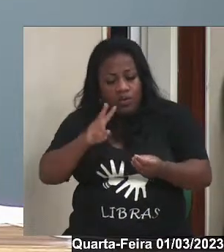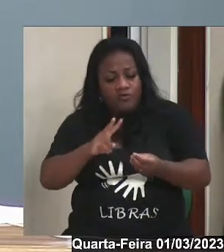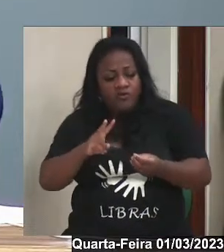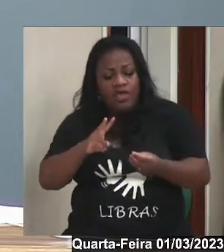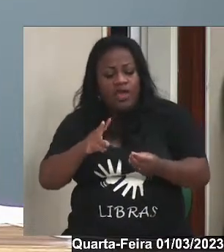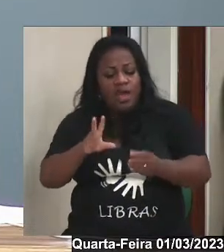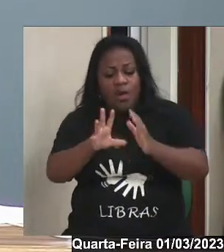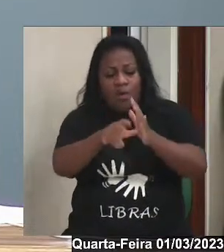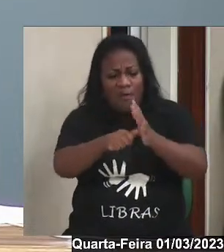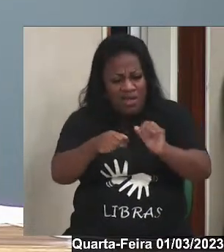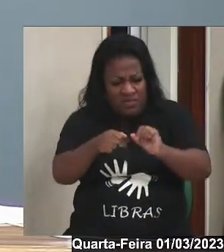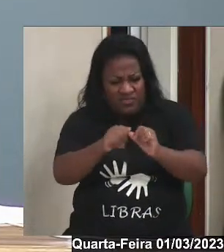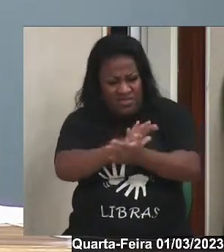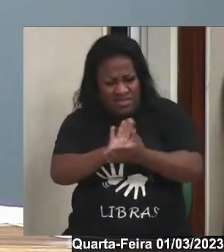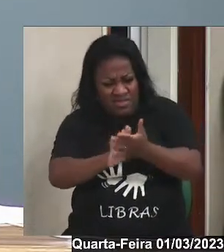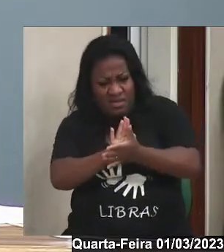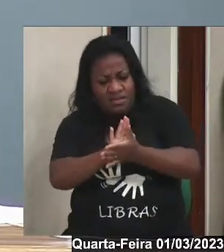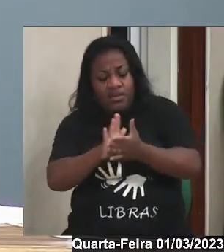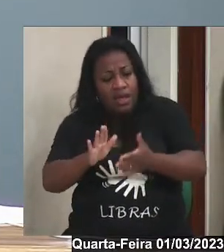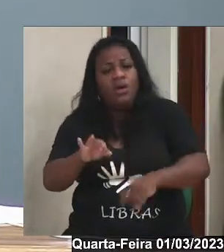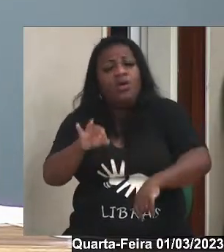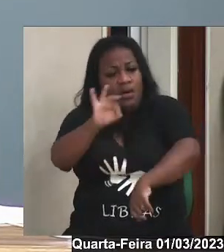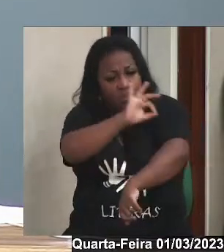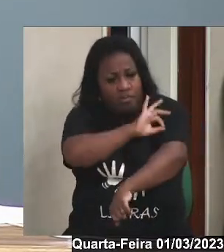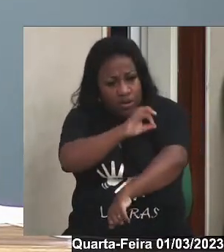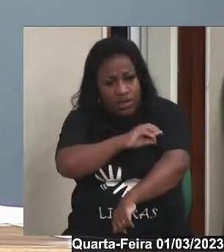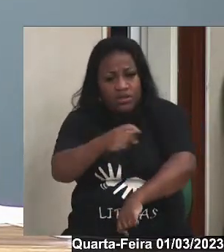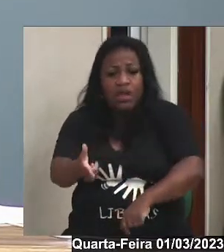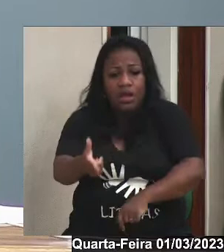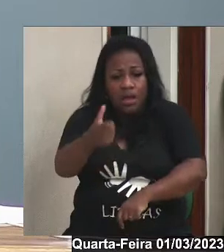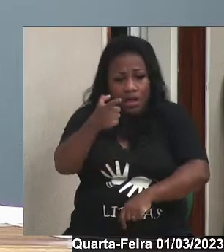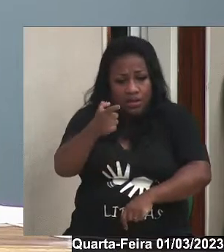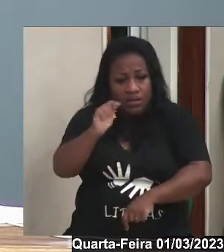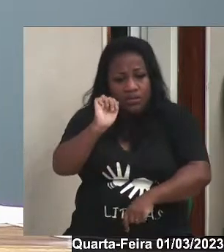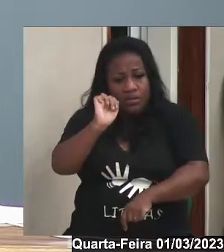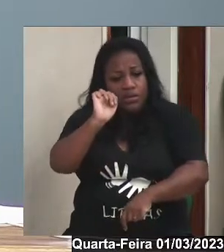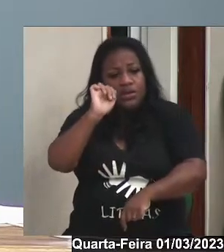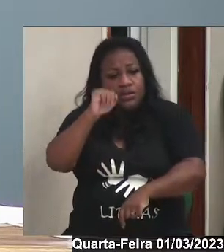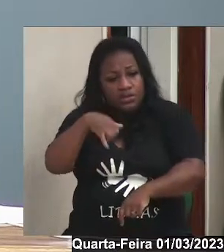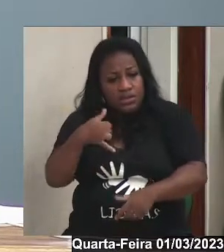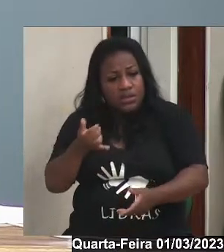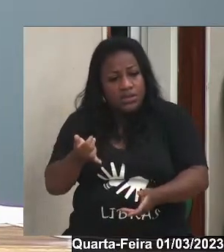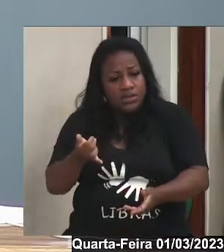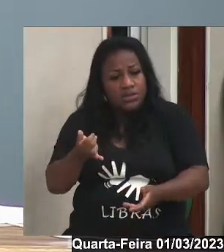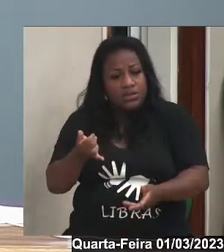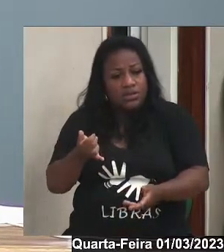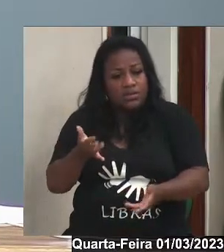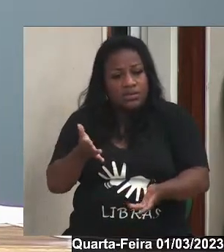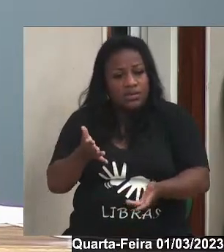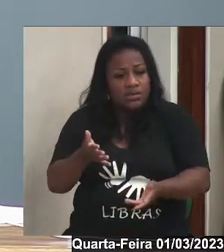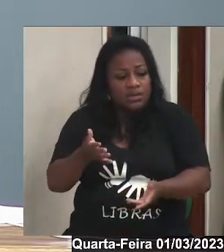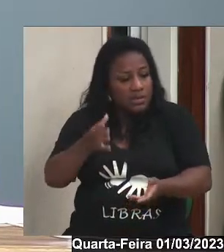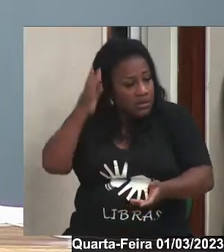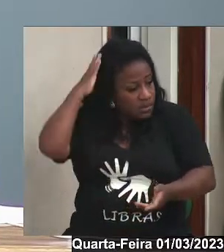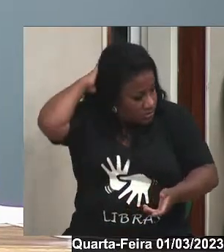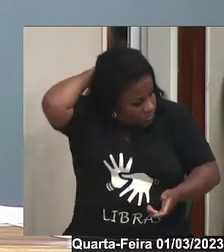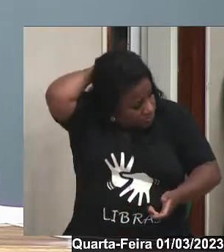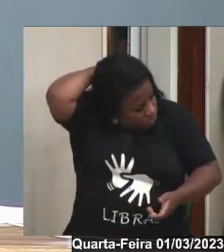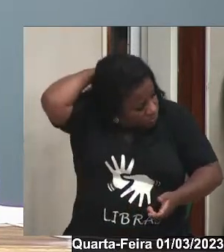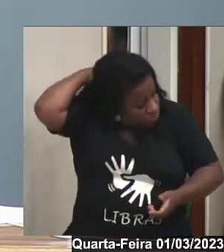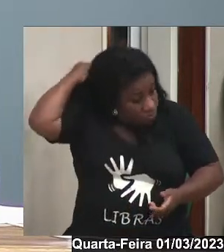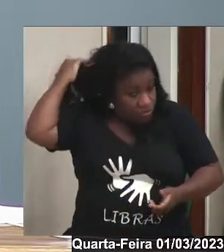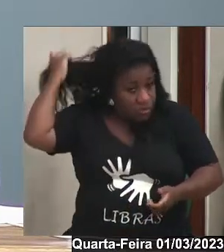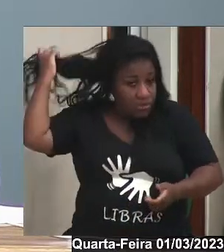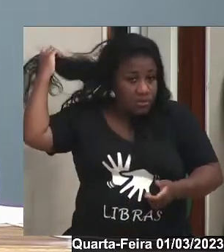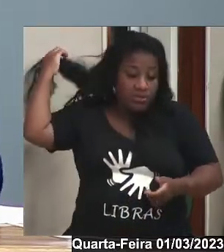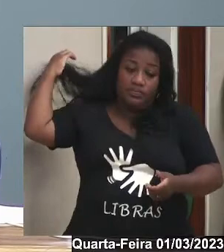poderia estar armado e matar o pai de família, se caso o GCM não chega, e aí? Quem seria a vítima? Então, assim, presidente... Você é uma parte,